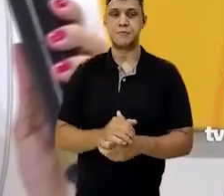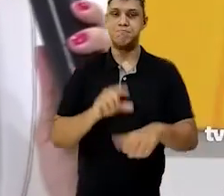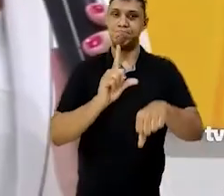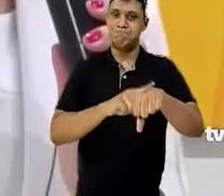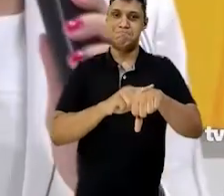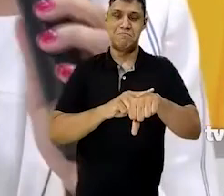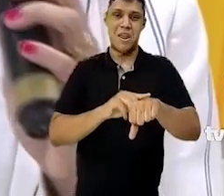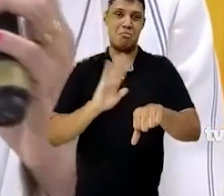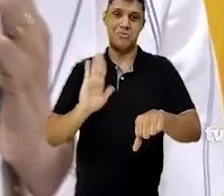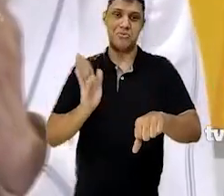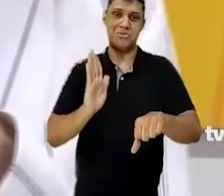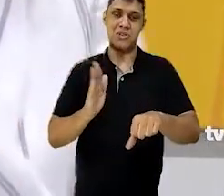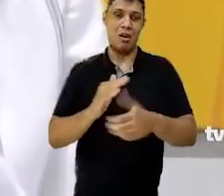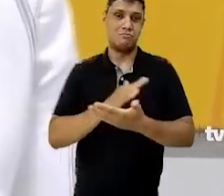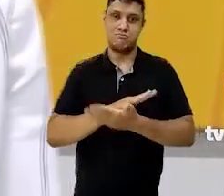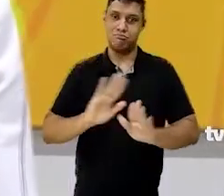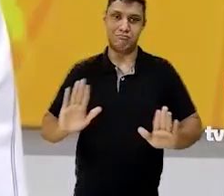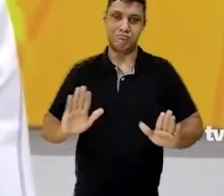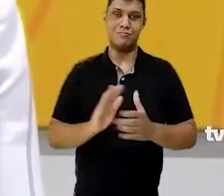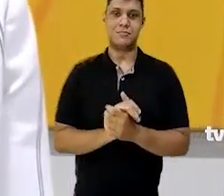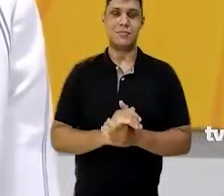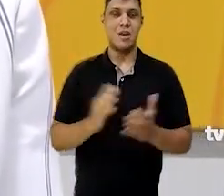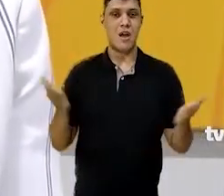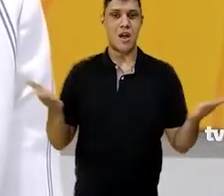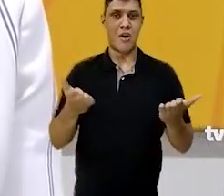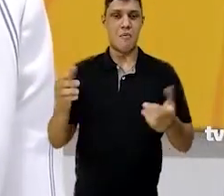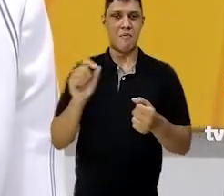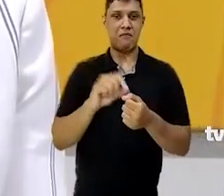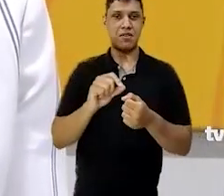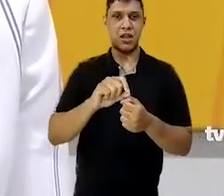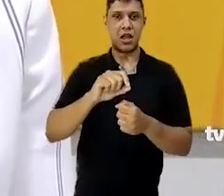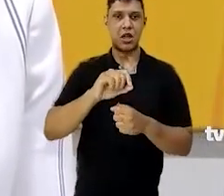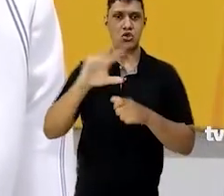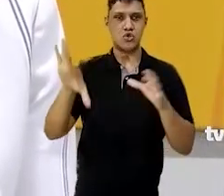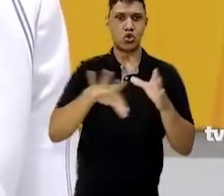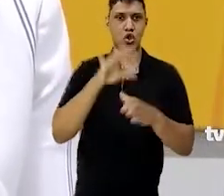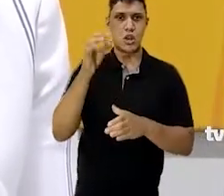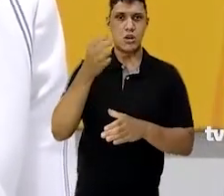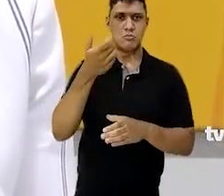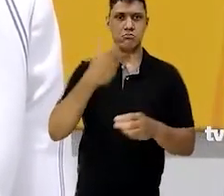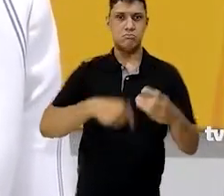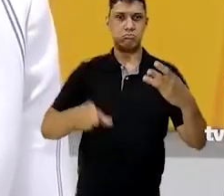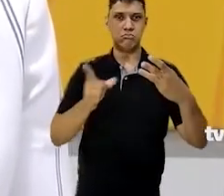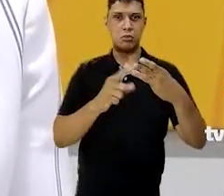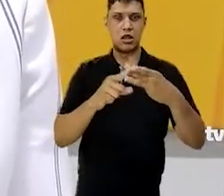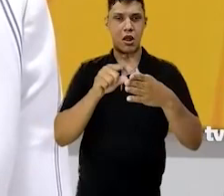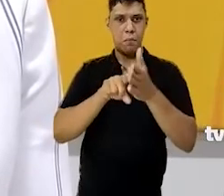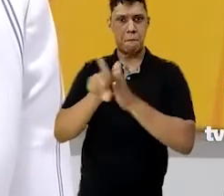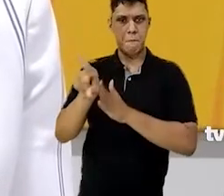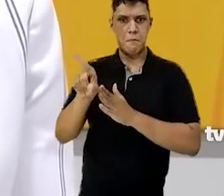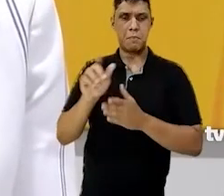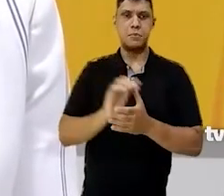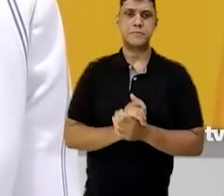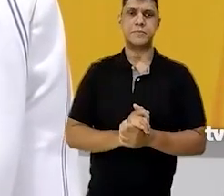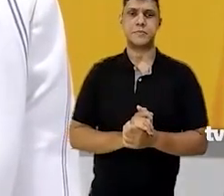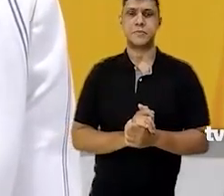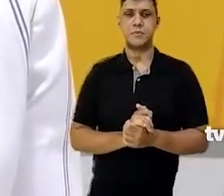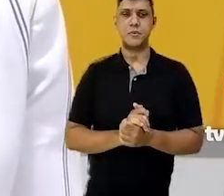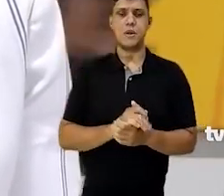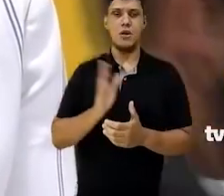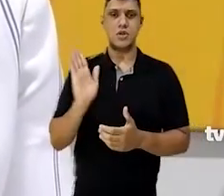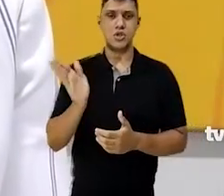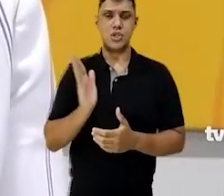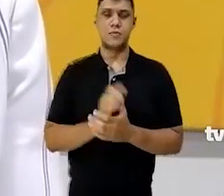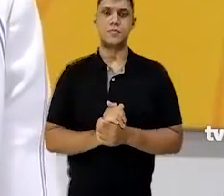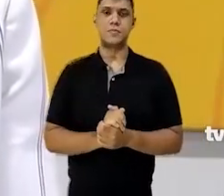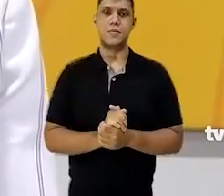Muito obrigada, candidato. Vamos fazer agora o sorteio da próxima pergunta que vai ser posta aqui para o nosso debate.